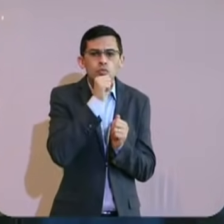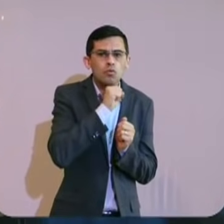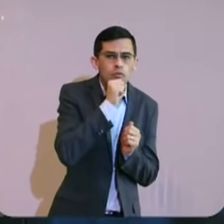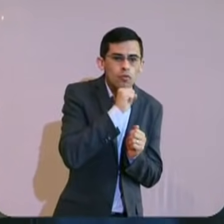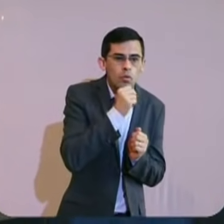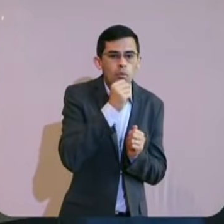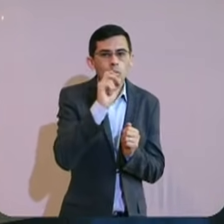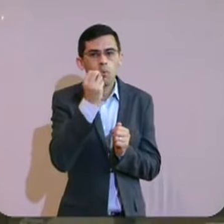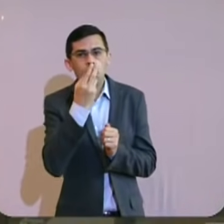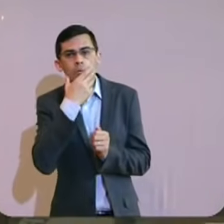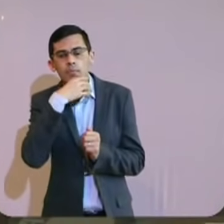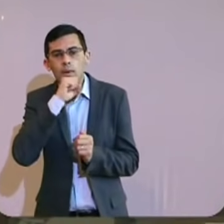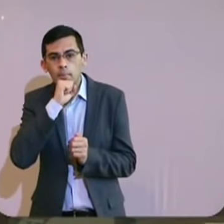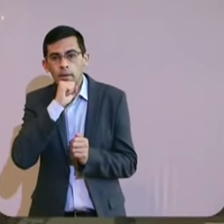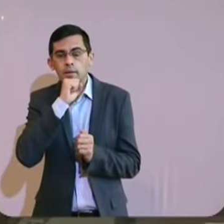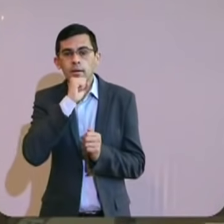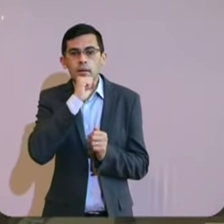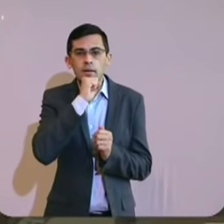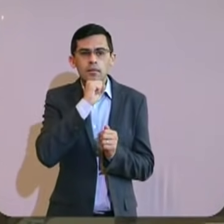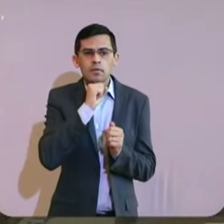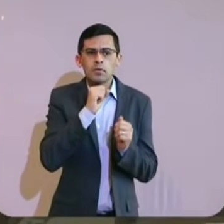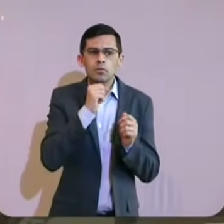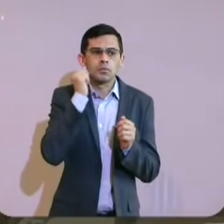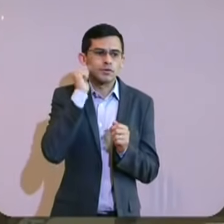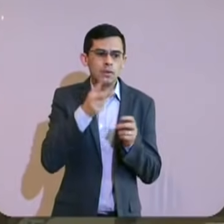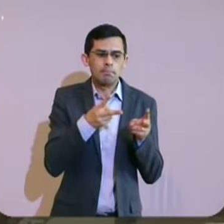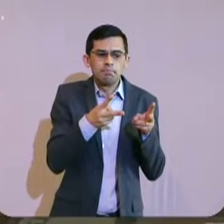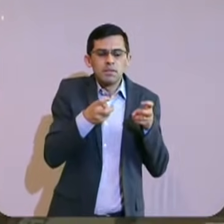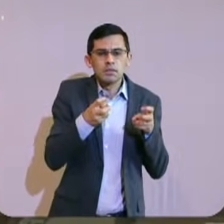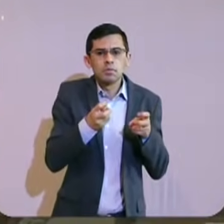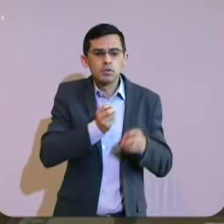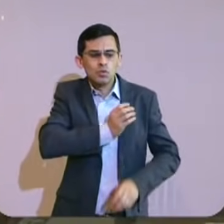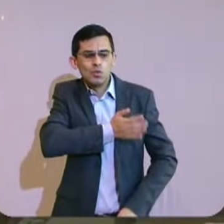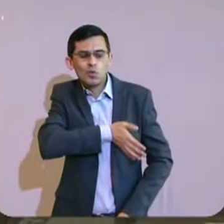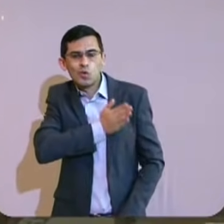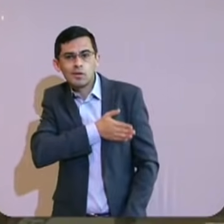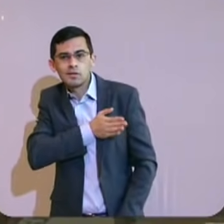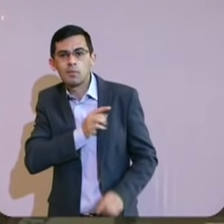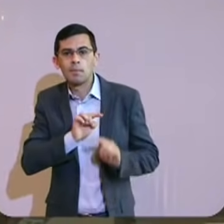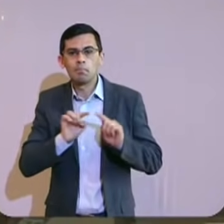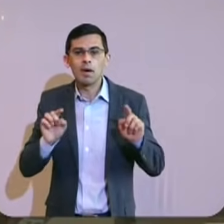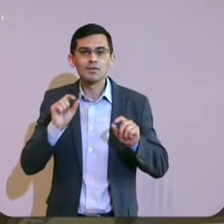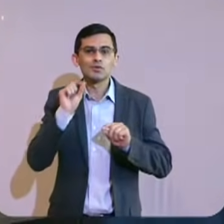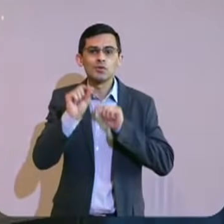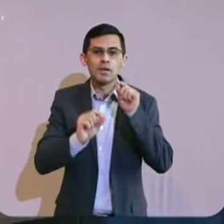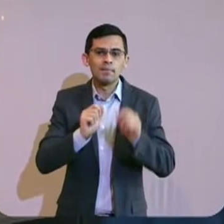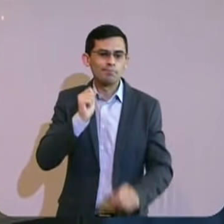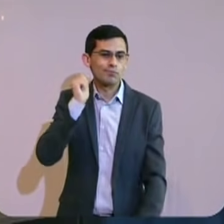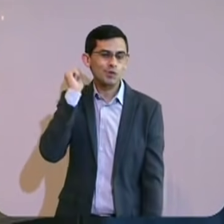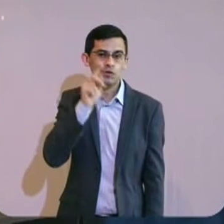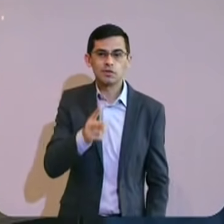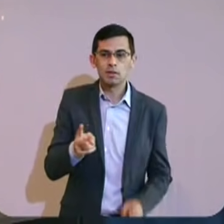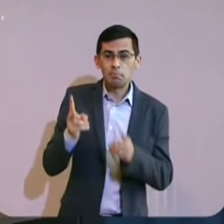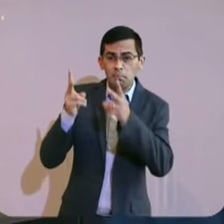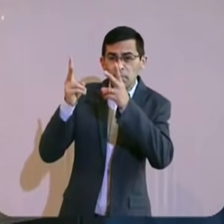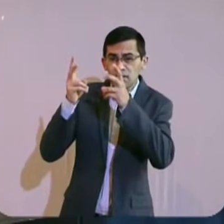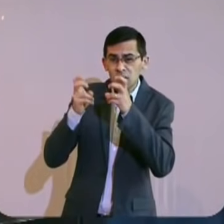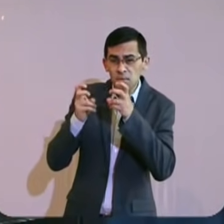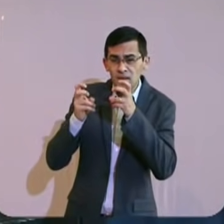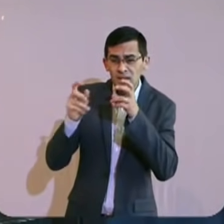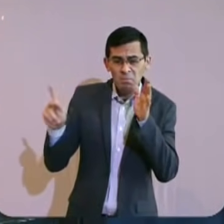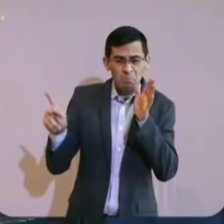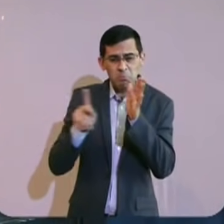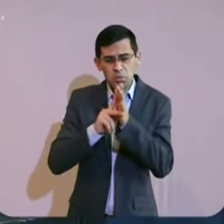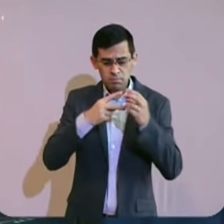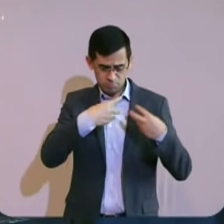eram capazes de ver o que estava no coração do velho, mas ele não era capaz de ver o seu